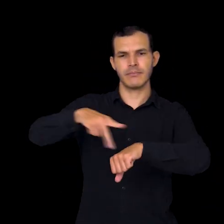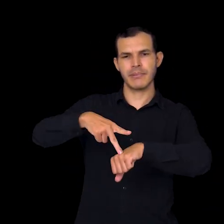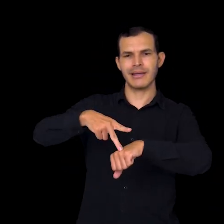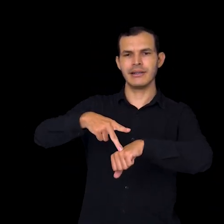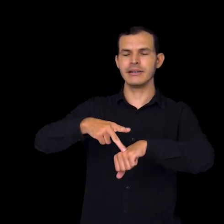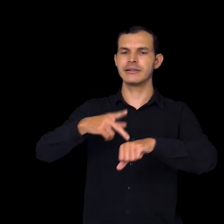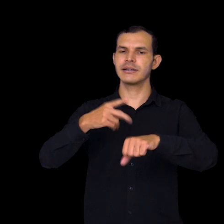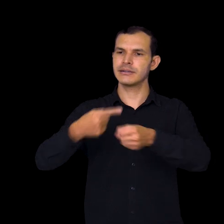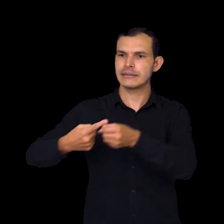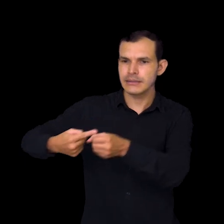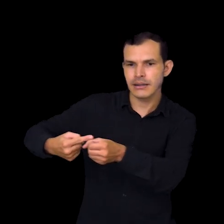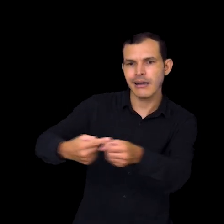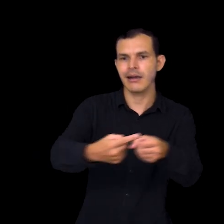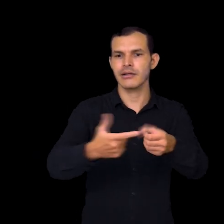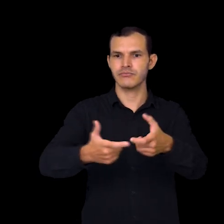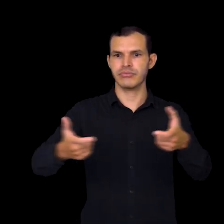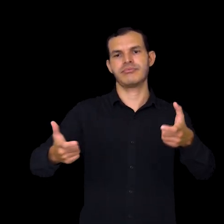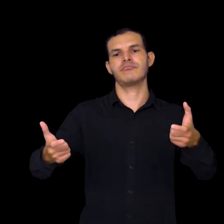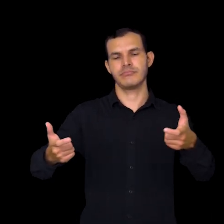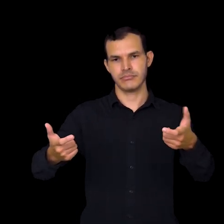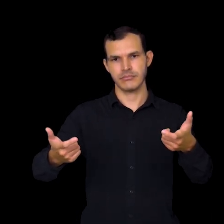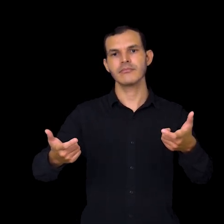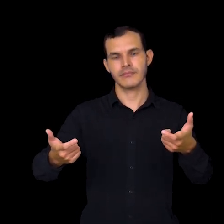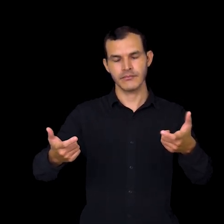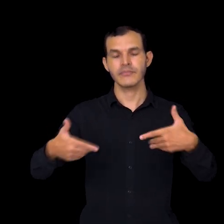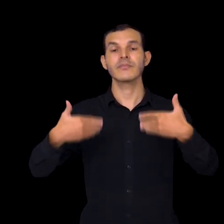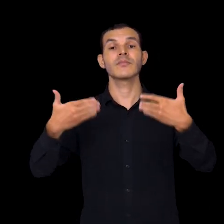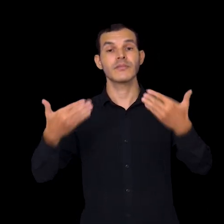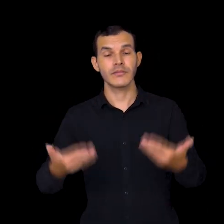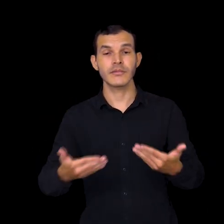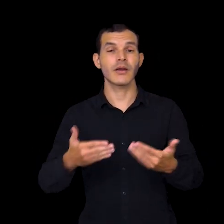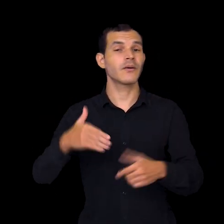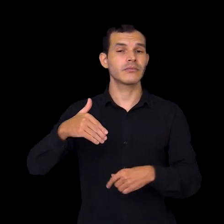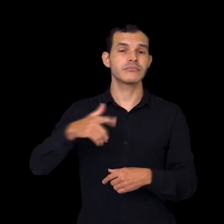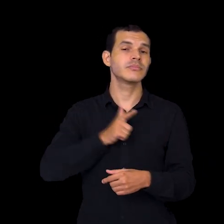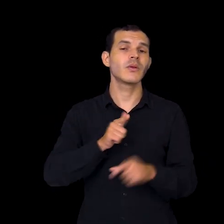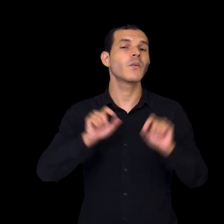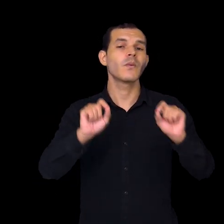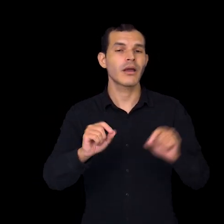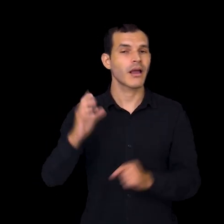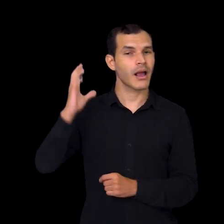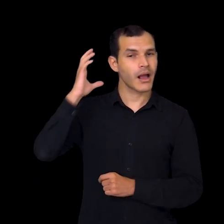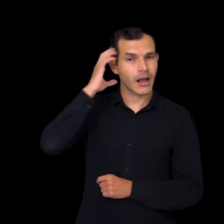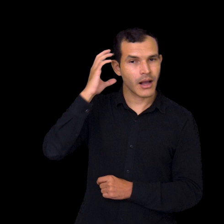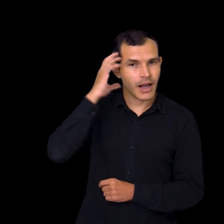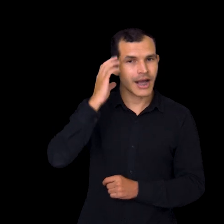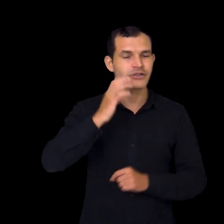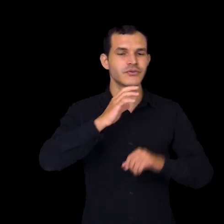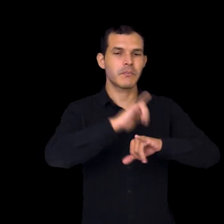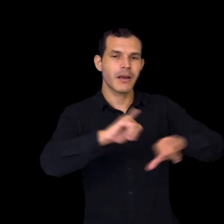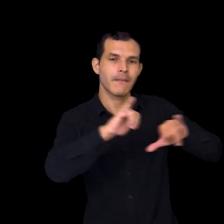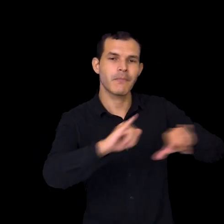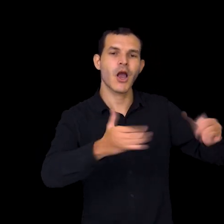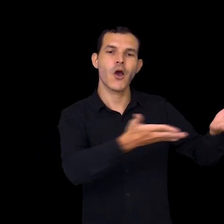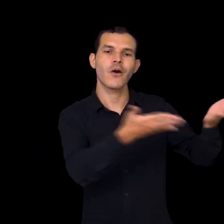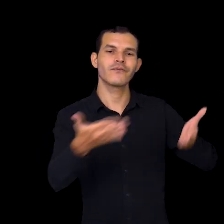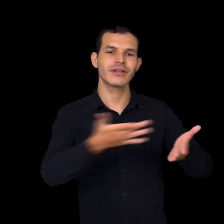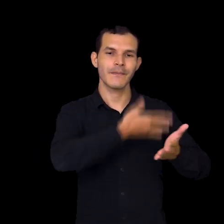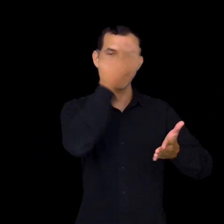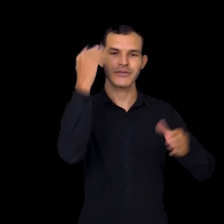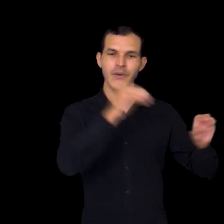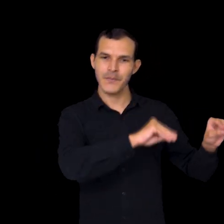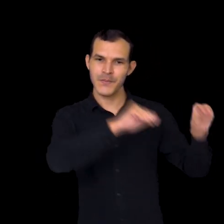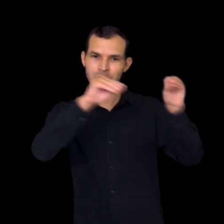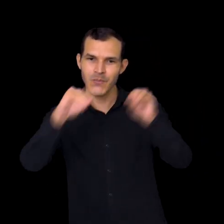país urbano, né, predominantemente urbano. Então, eram as rádios convidando as pessoas a virem para o